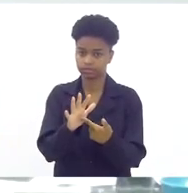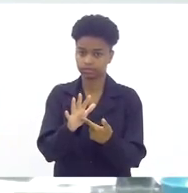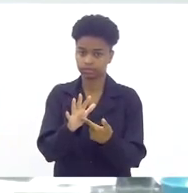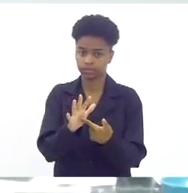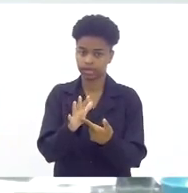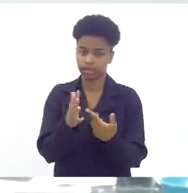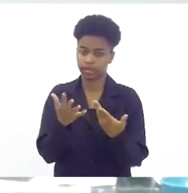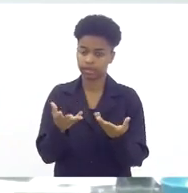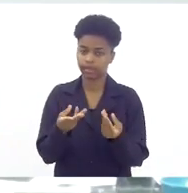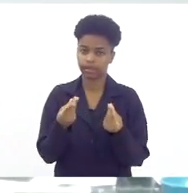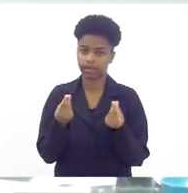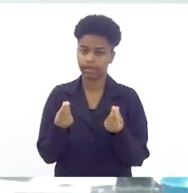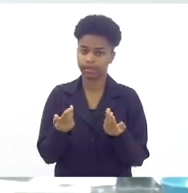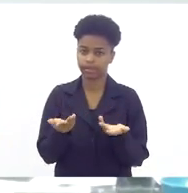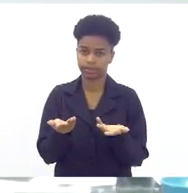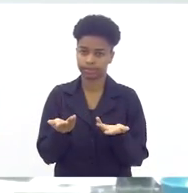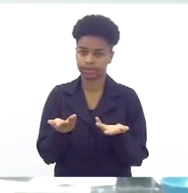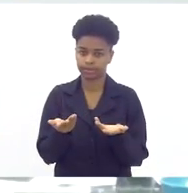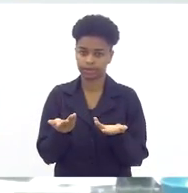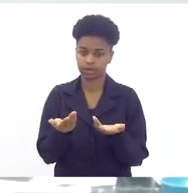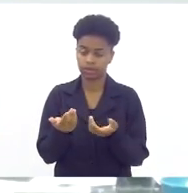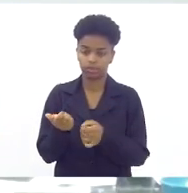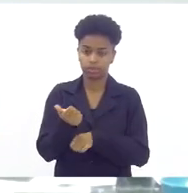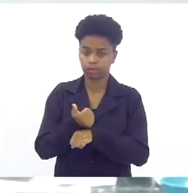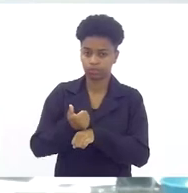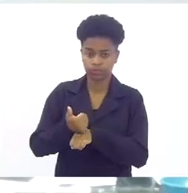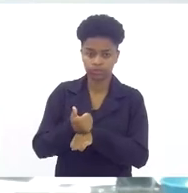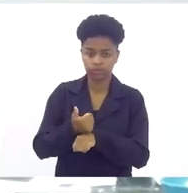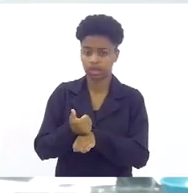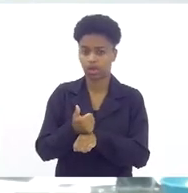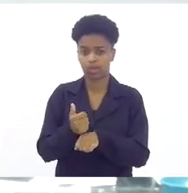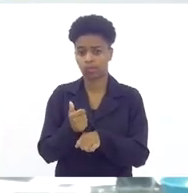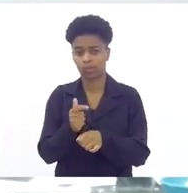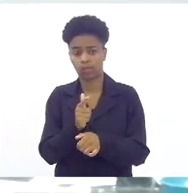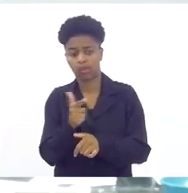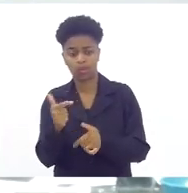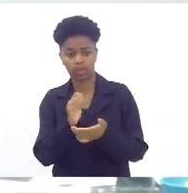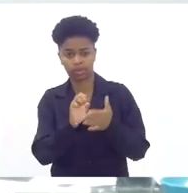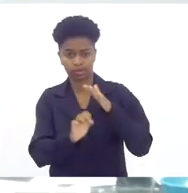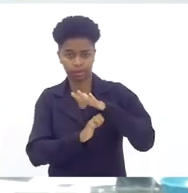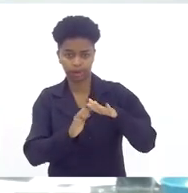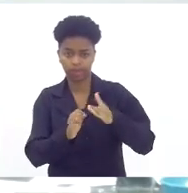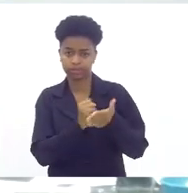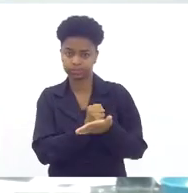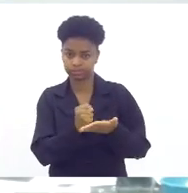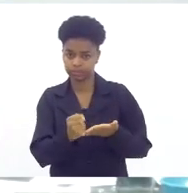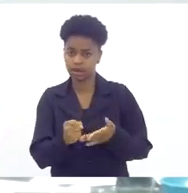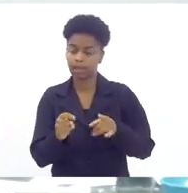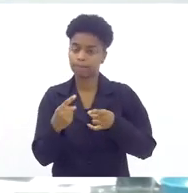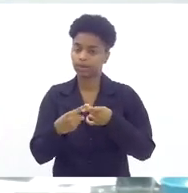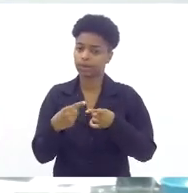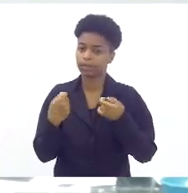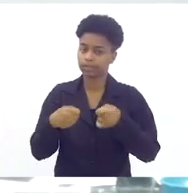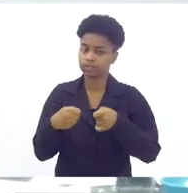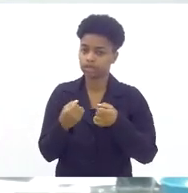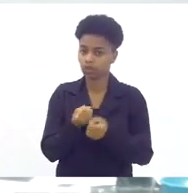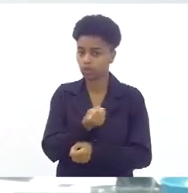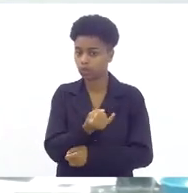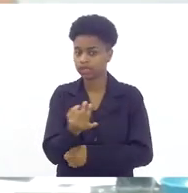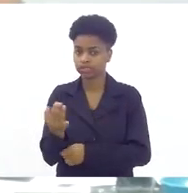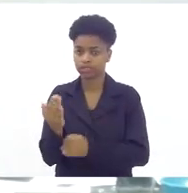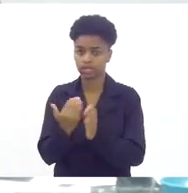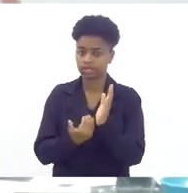é o pessoal terceirizado que você precisa de um quantitativo maior para você ter